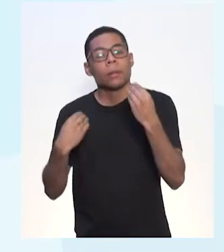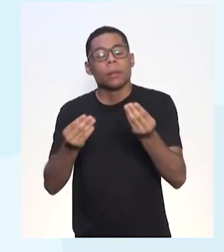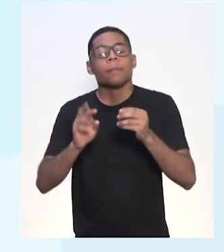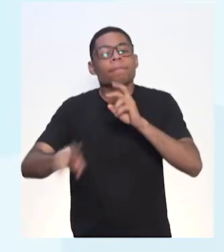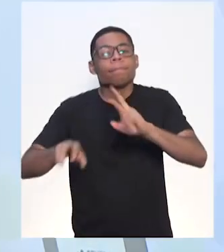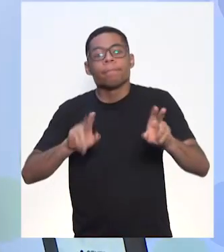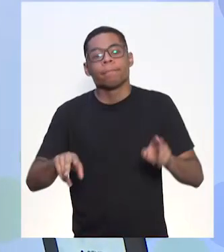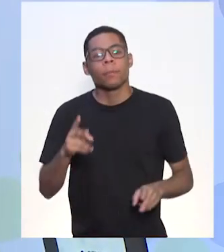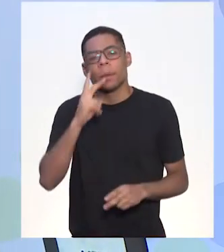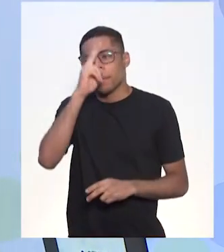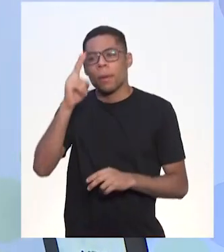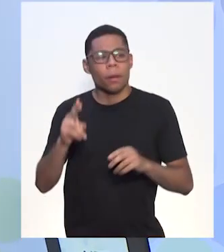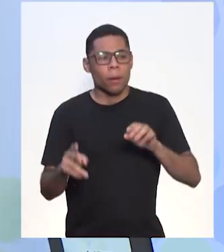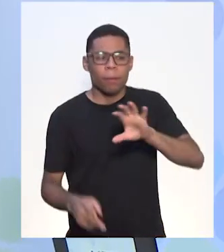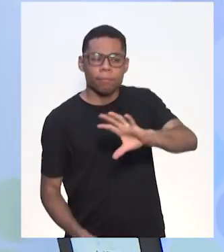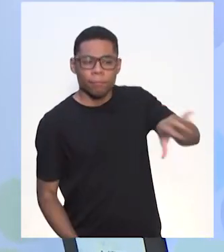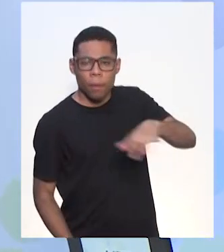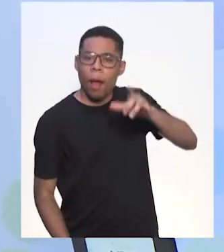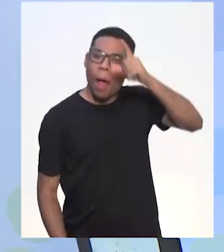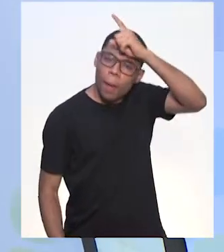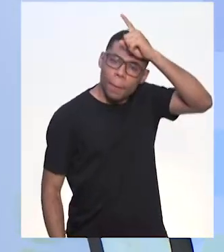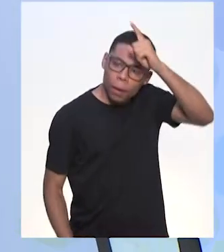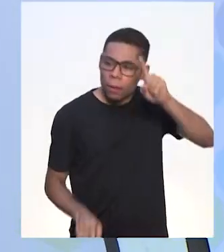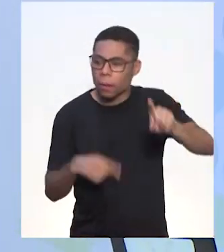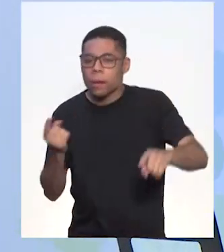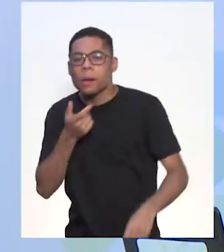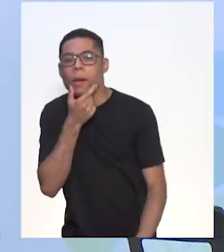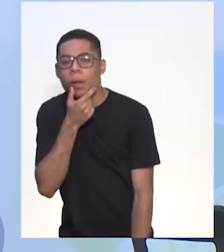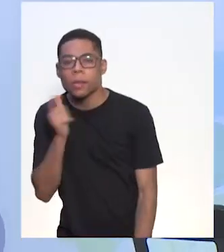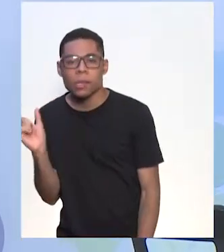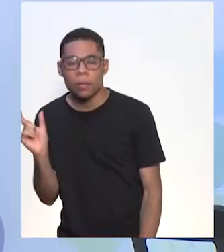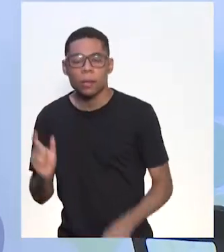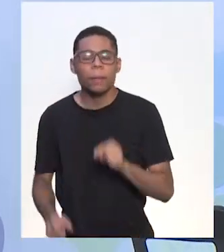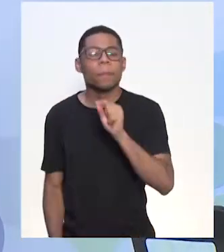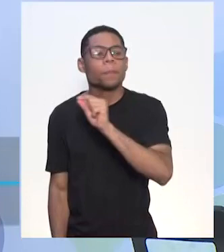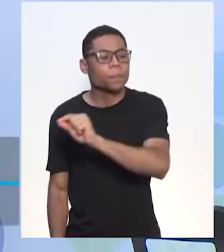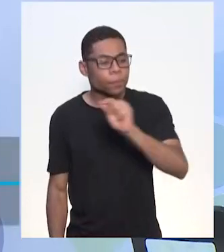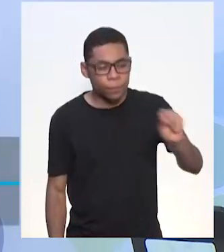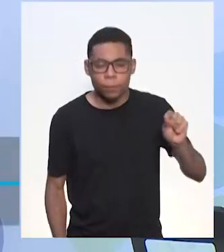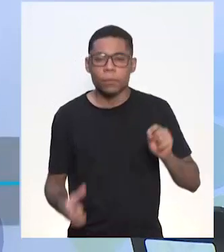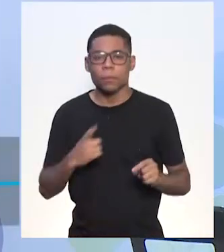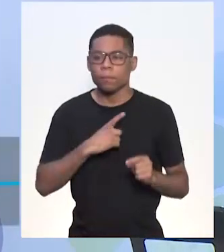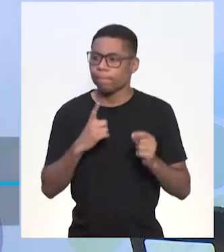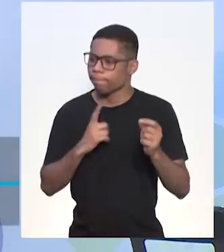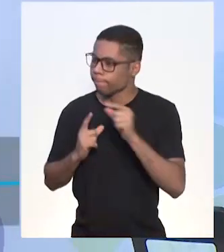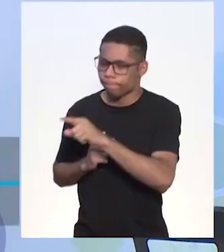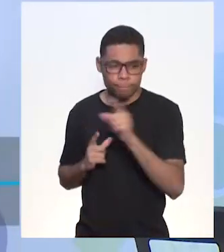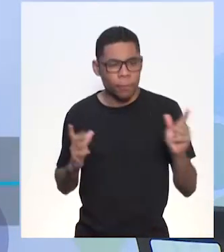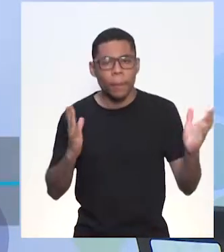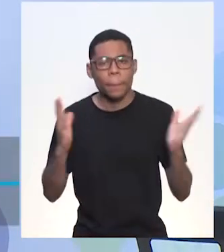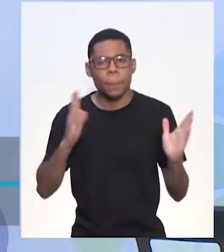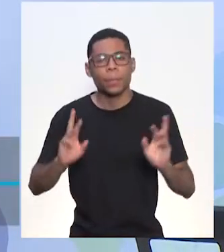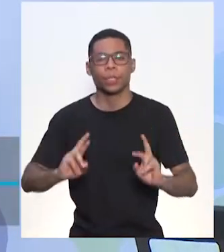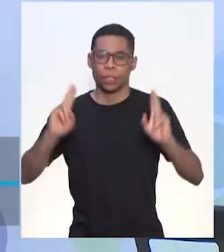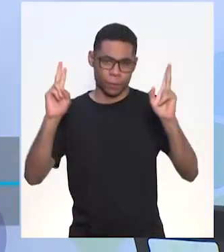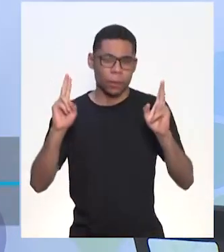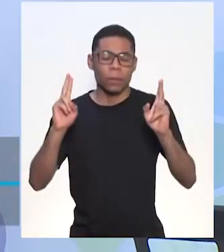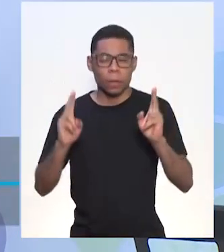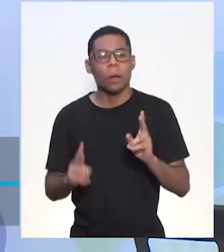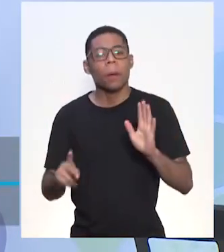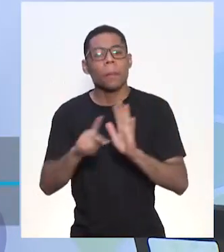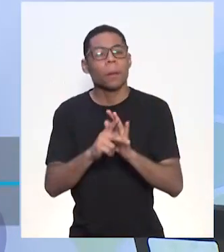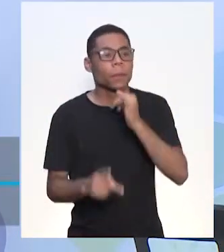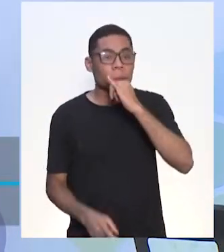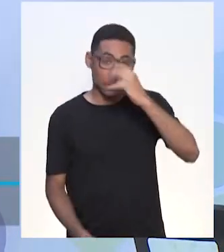passa tanto do lado alemão quanto do lado inglês, e traz também consigo uma perspectiva afetiva, já que fala da relação entre um